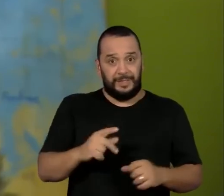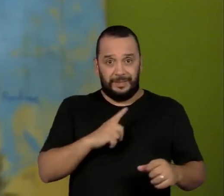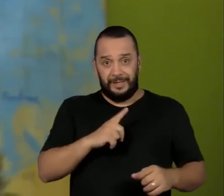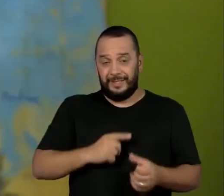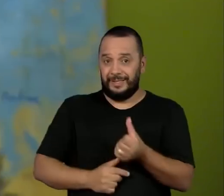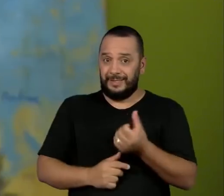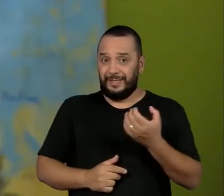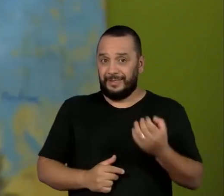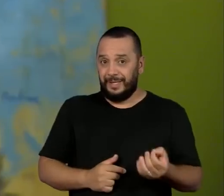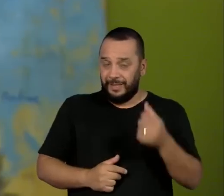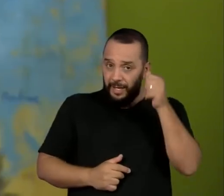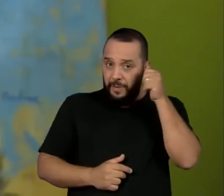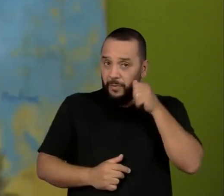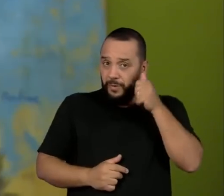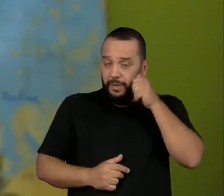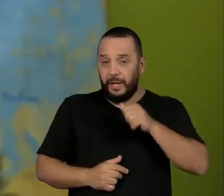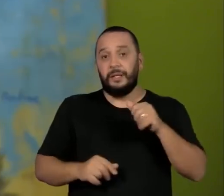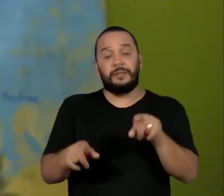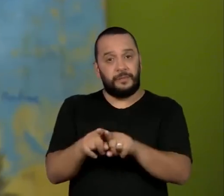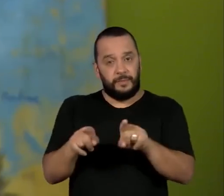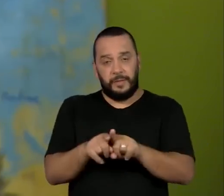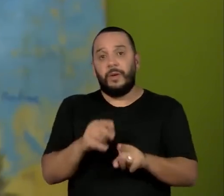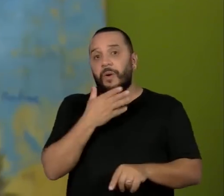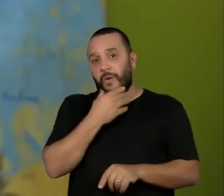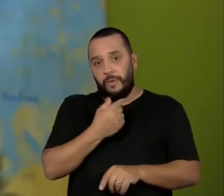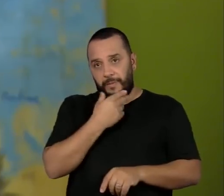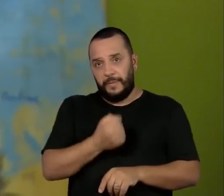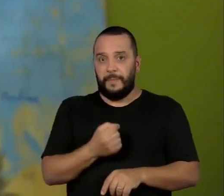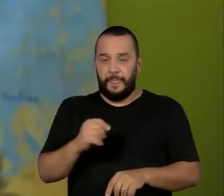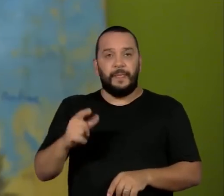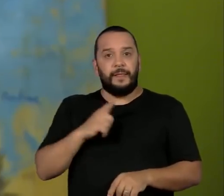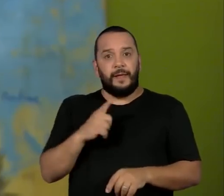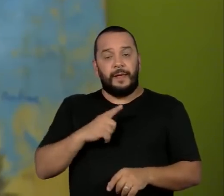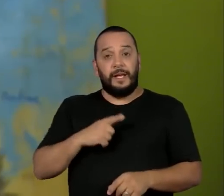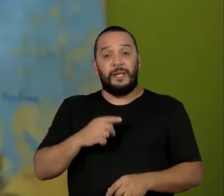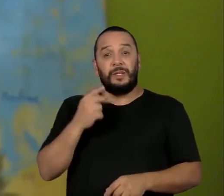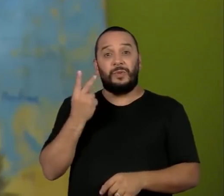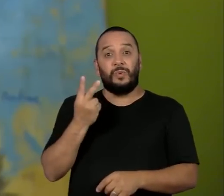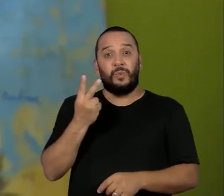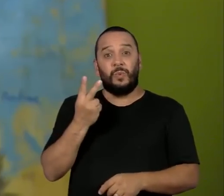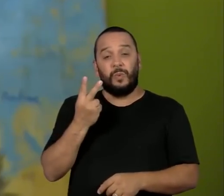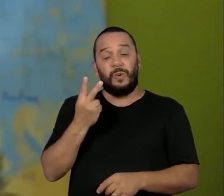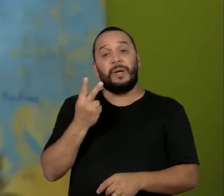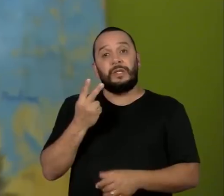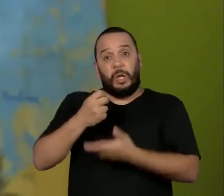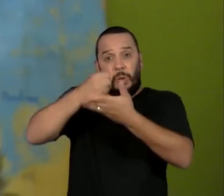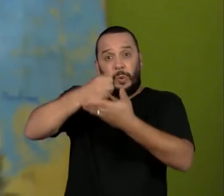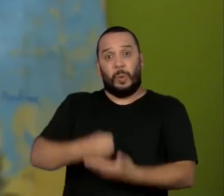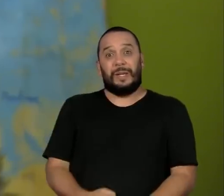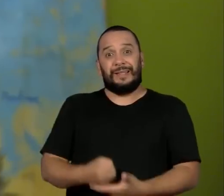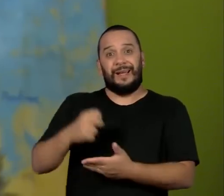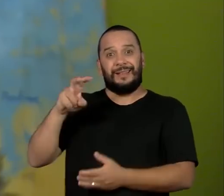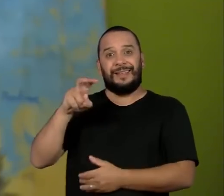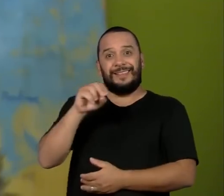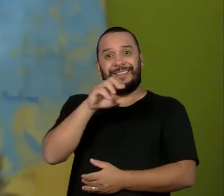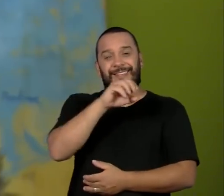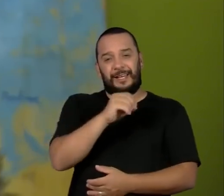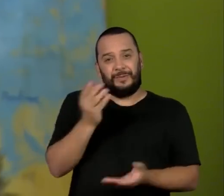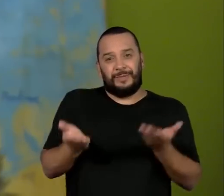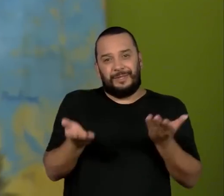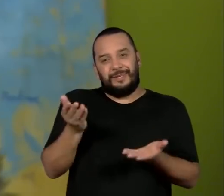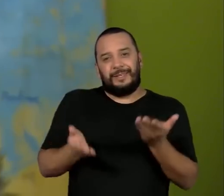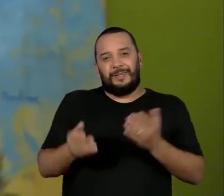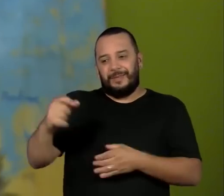e homens, elas são a maioria, coletaram 2,5 toneladas de sementes de